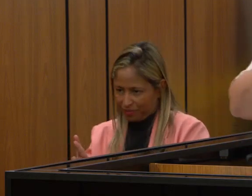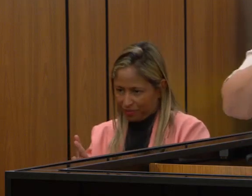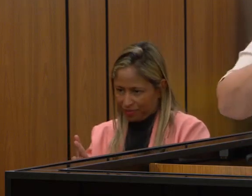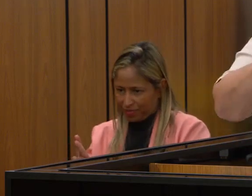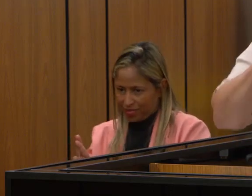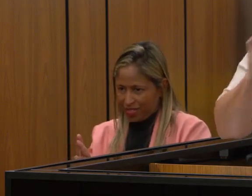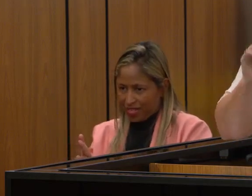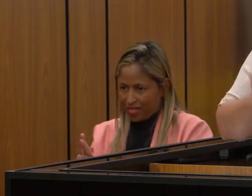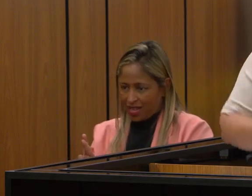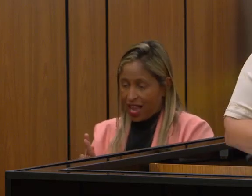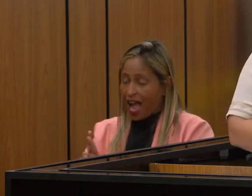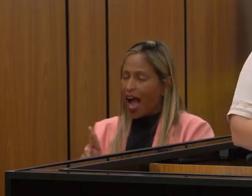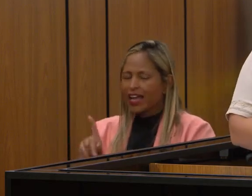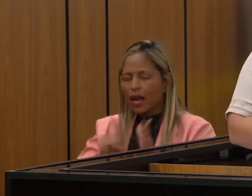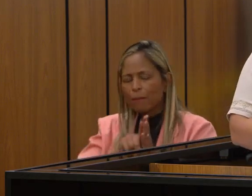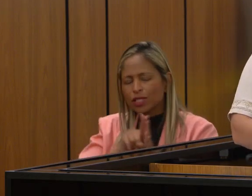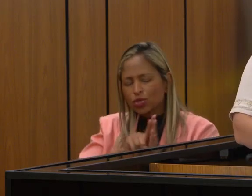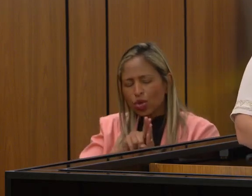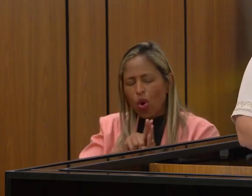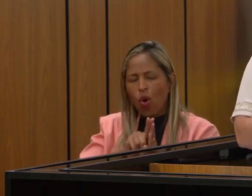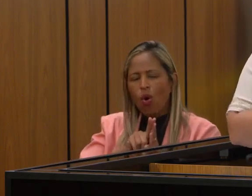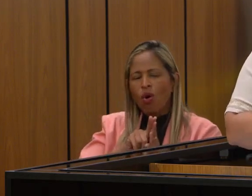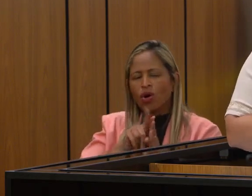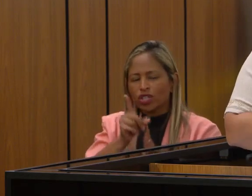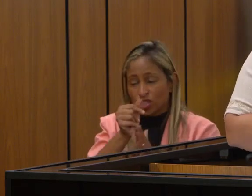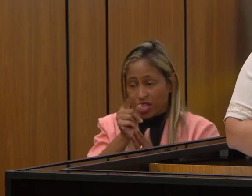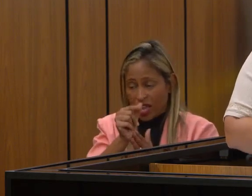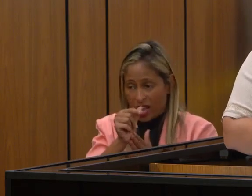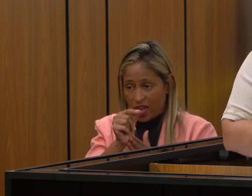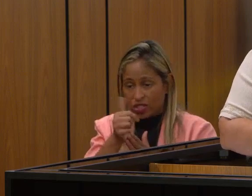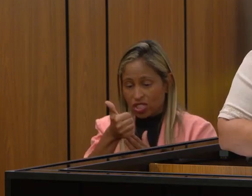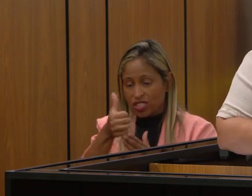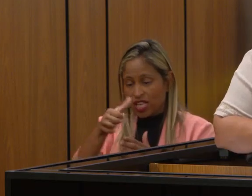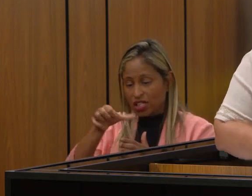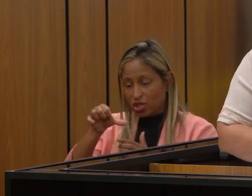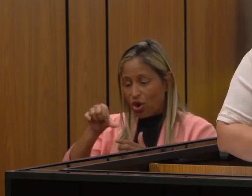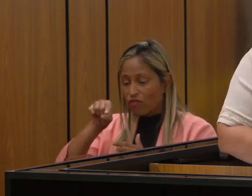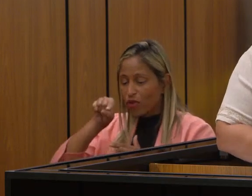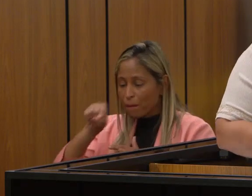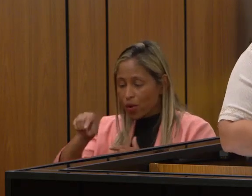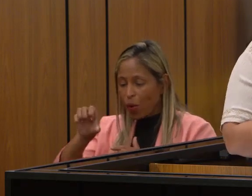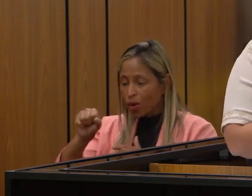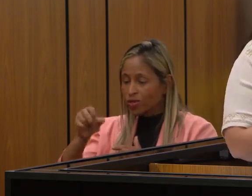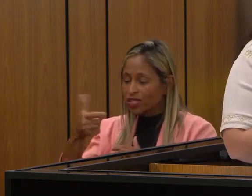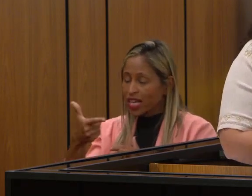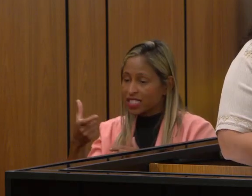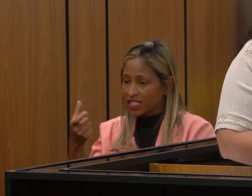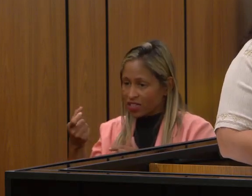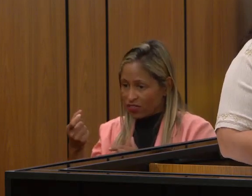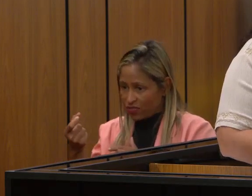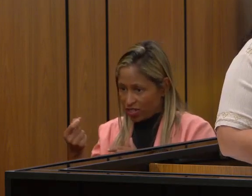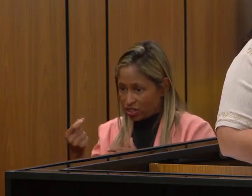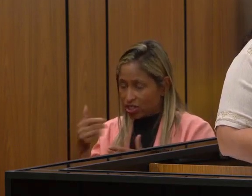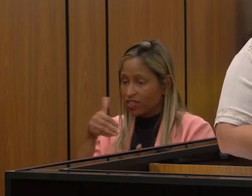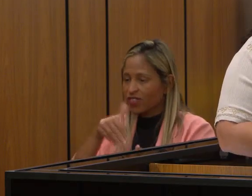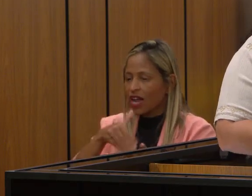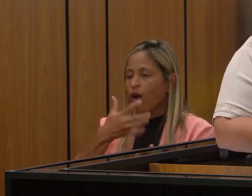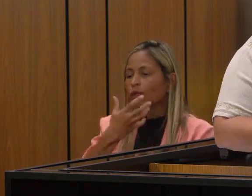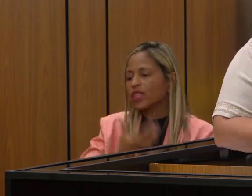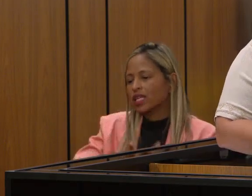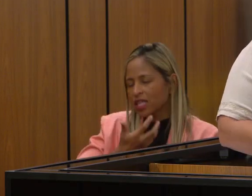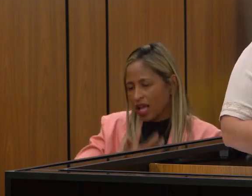aí com esse orçamento de 900 19.920 por ser final de ano